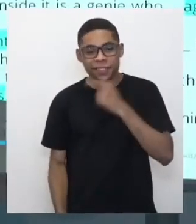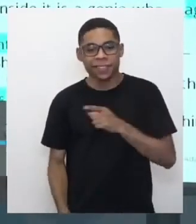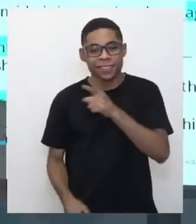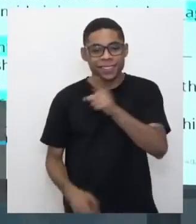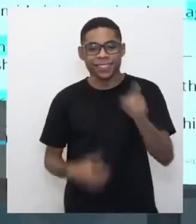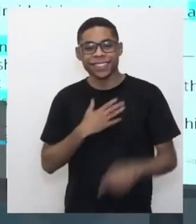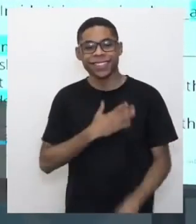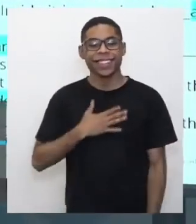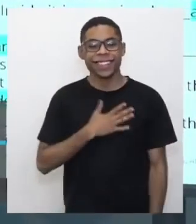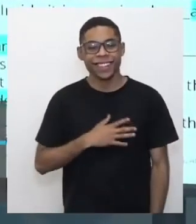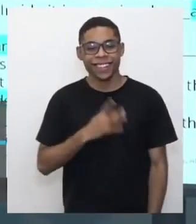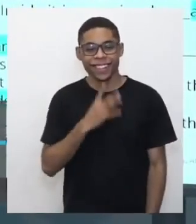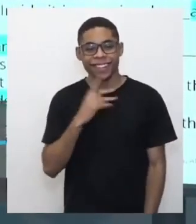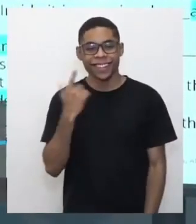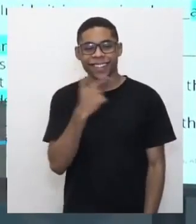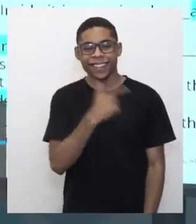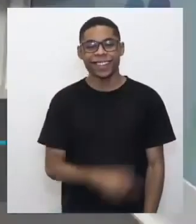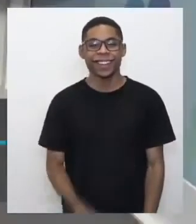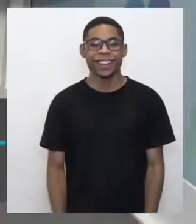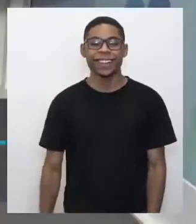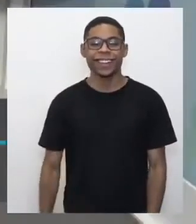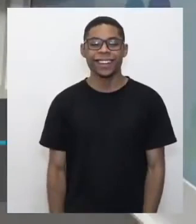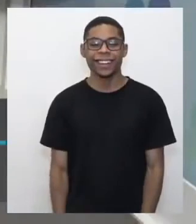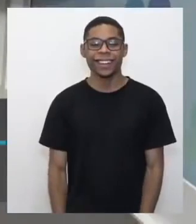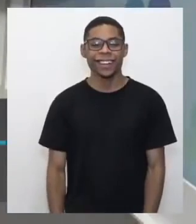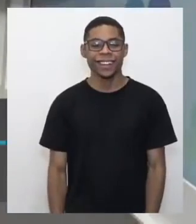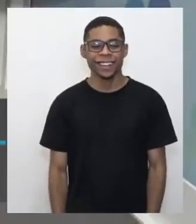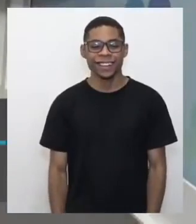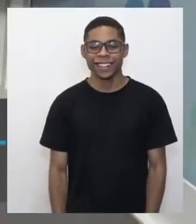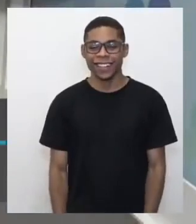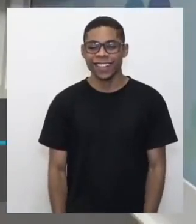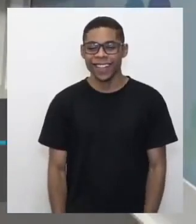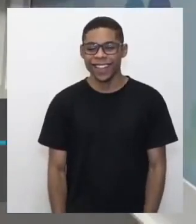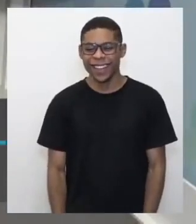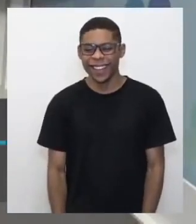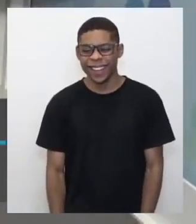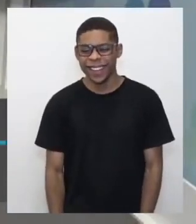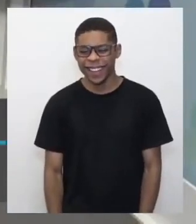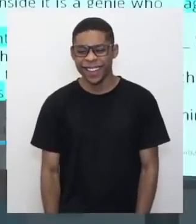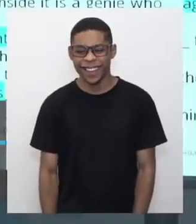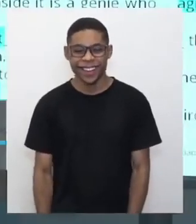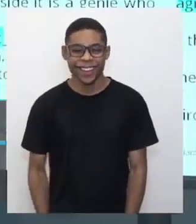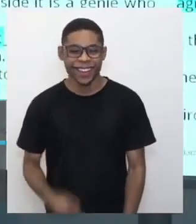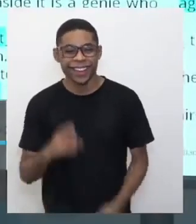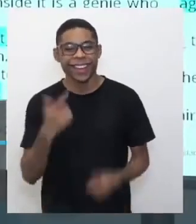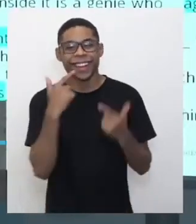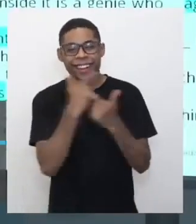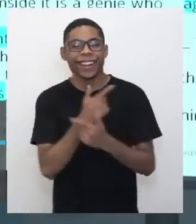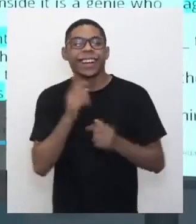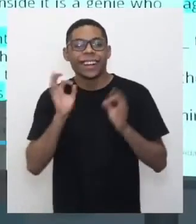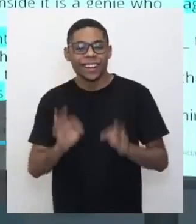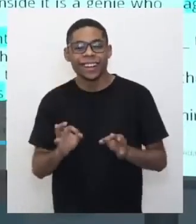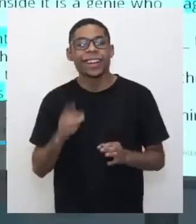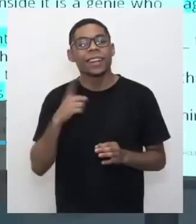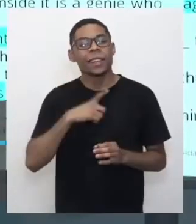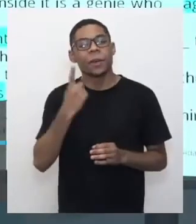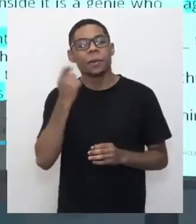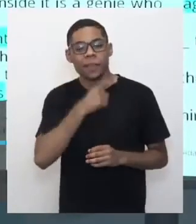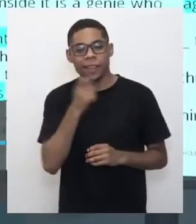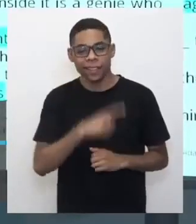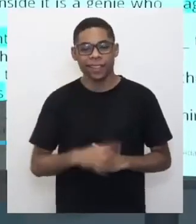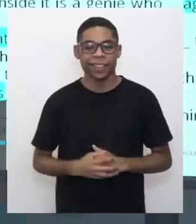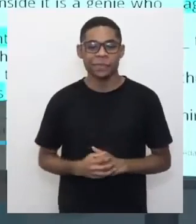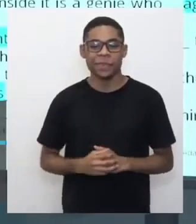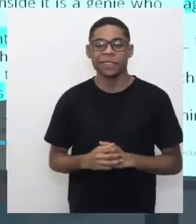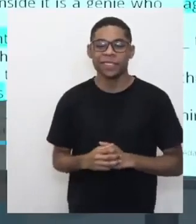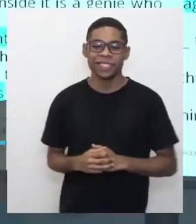tenham dado risada, né? Valeu essa, né, Ed? Ok. Iguais às outras, a gente tem aí uma piada. E o que a gente